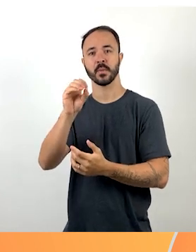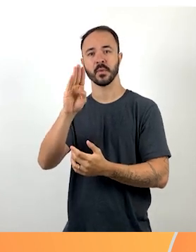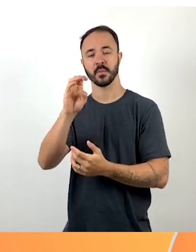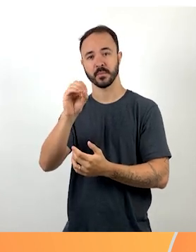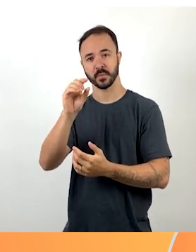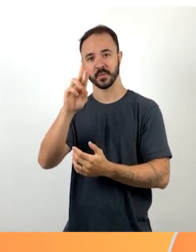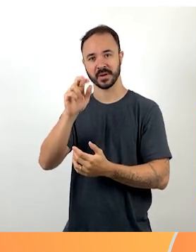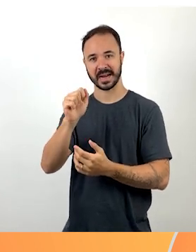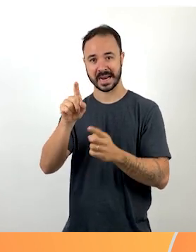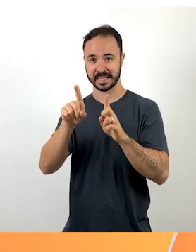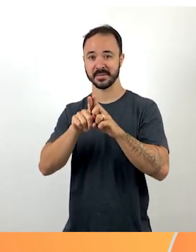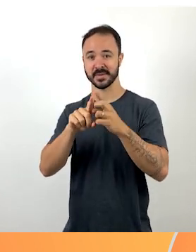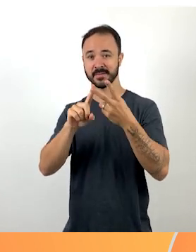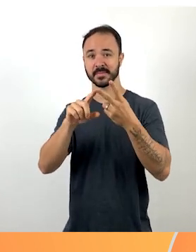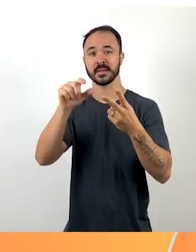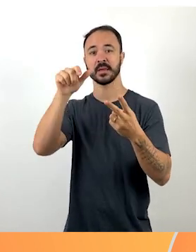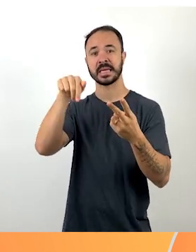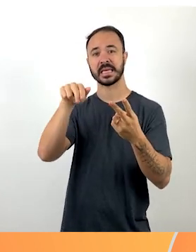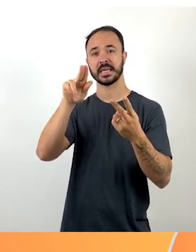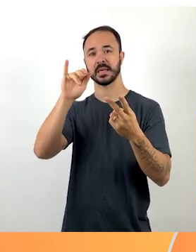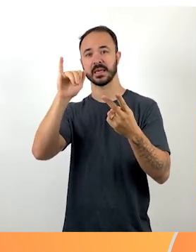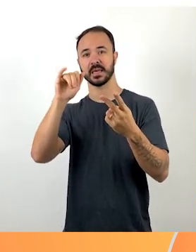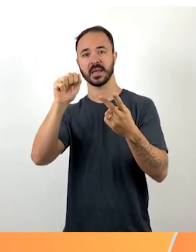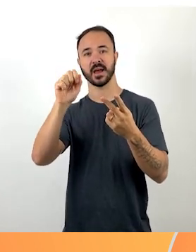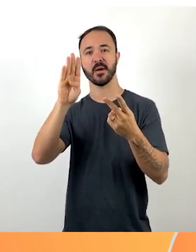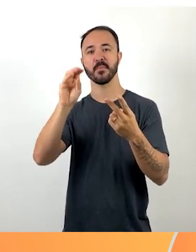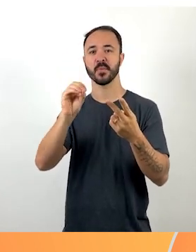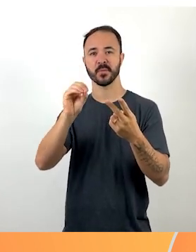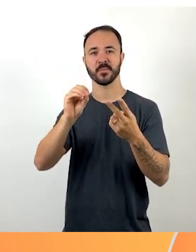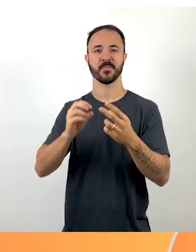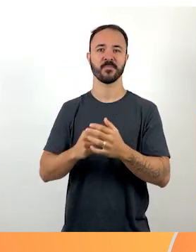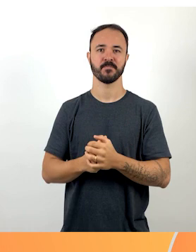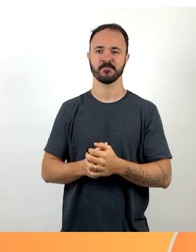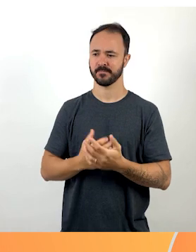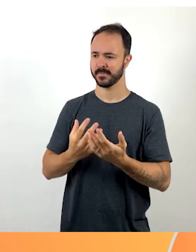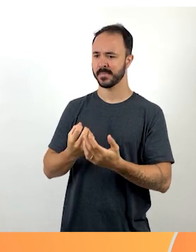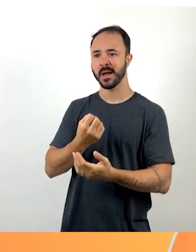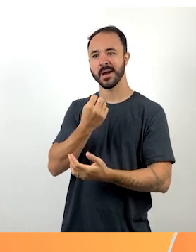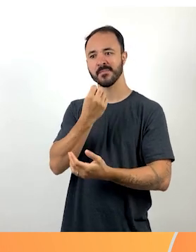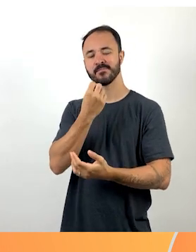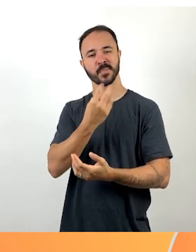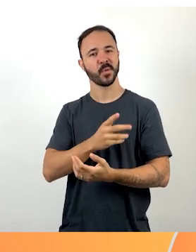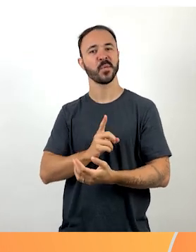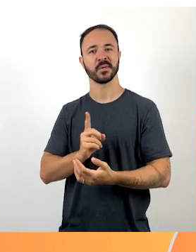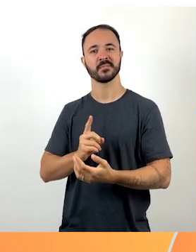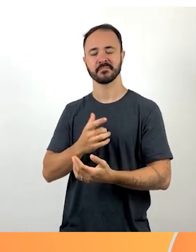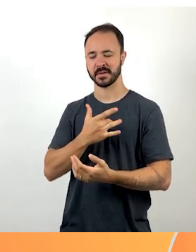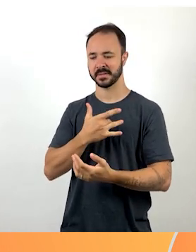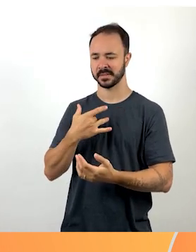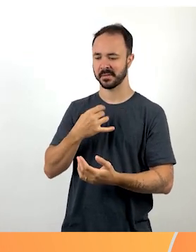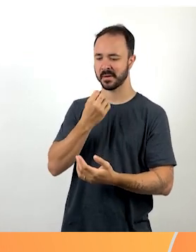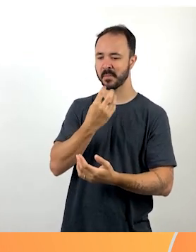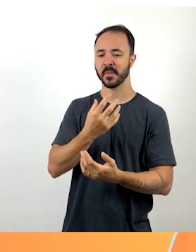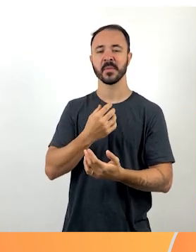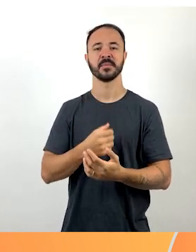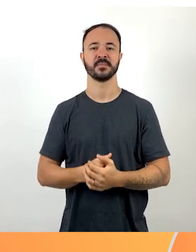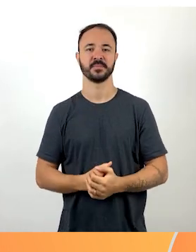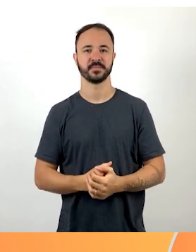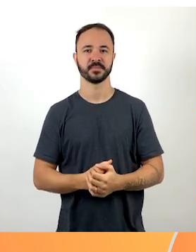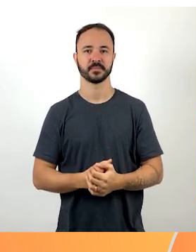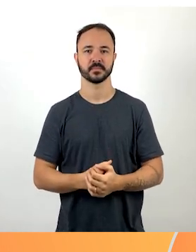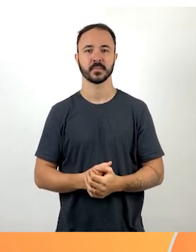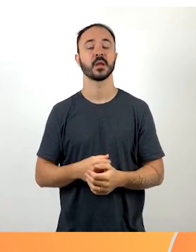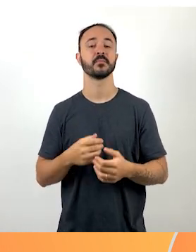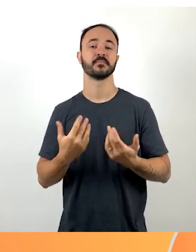é bem caracterizada por essas manchinhas em volta e o desenvolvimento foi todo orgânico também. A